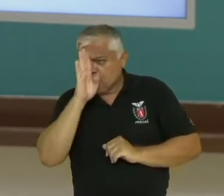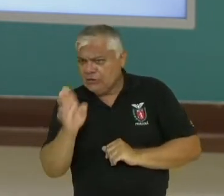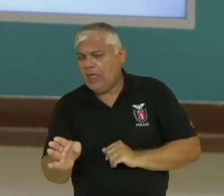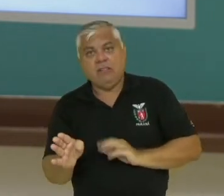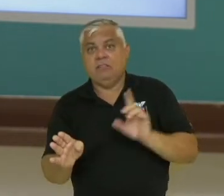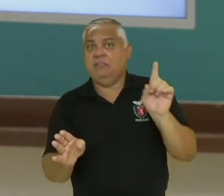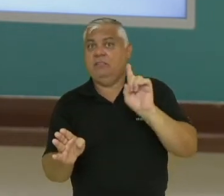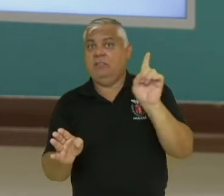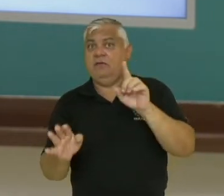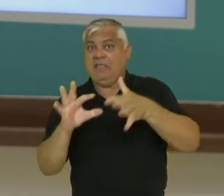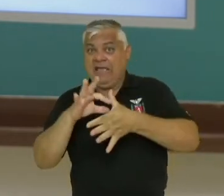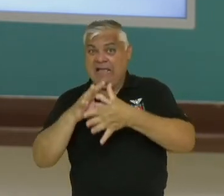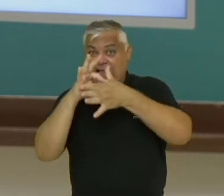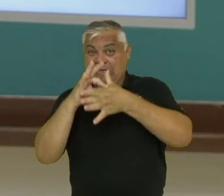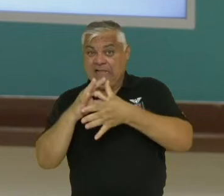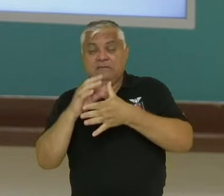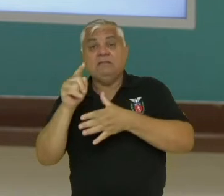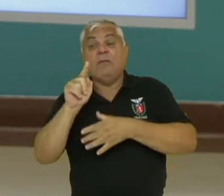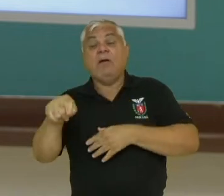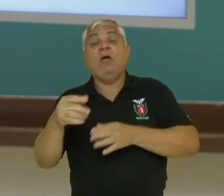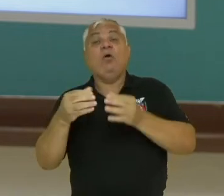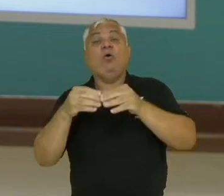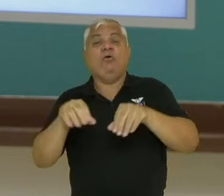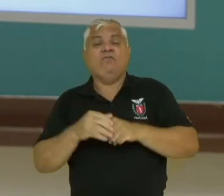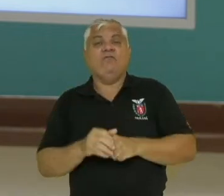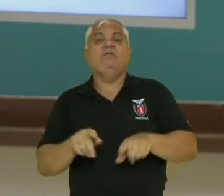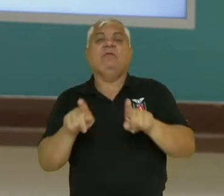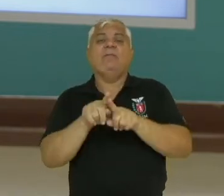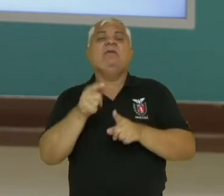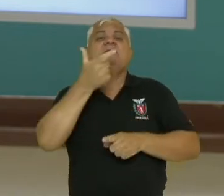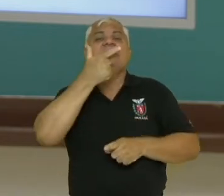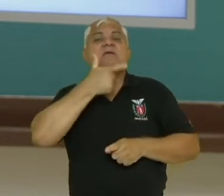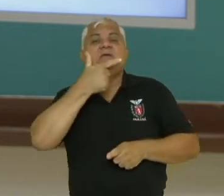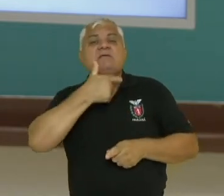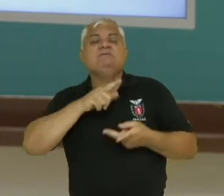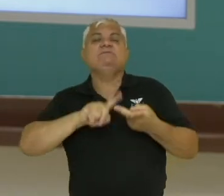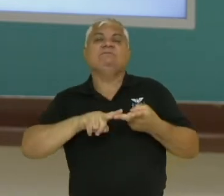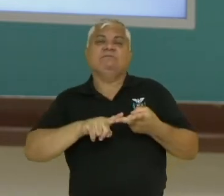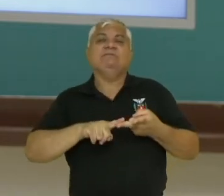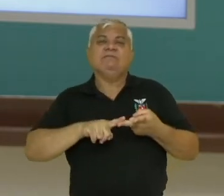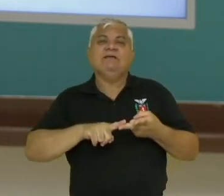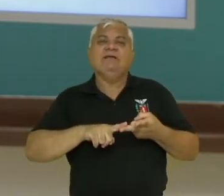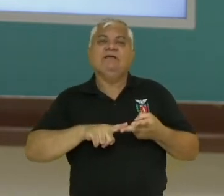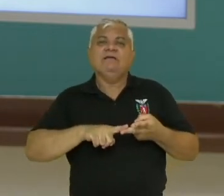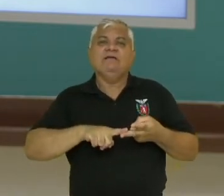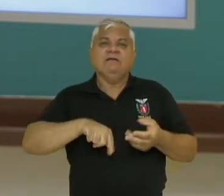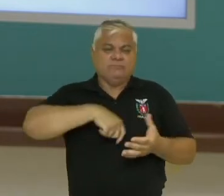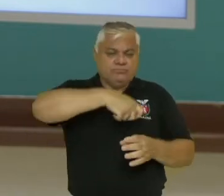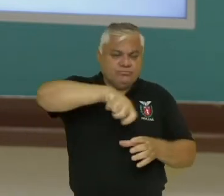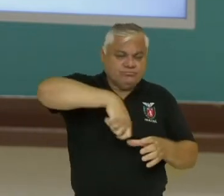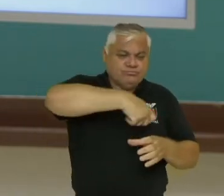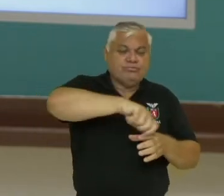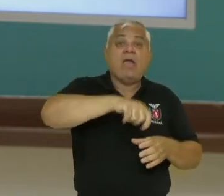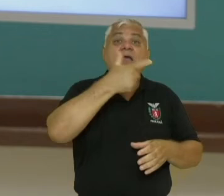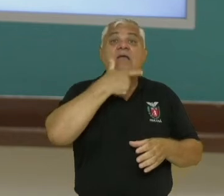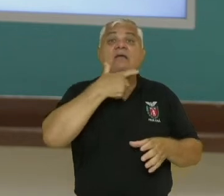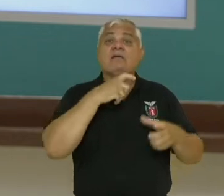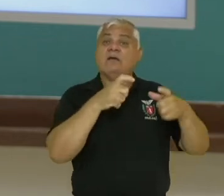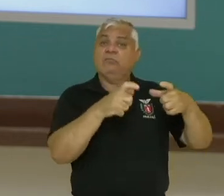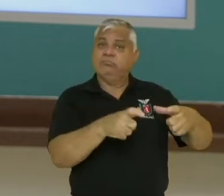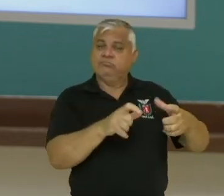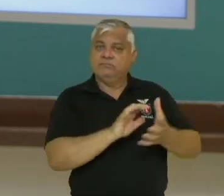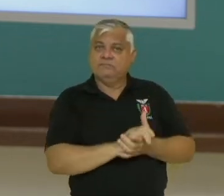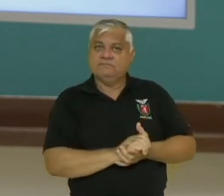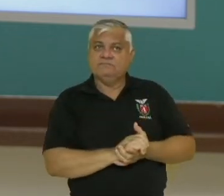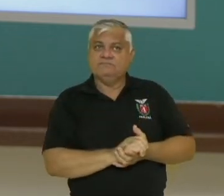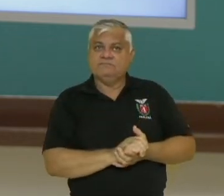diretamente da carne do animal. A mesma coisa com os queijos que nós fazemos a partir da produção do leite. Os